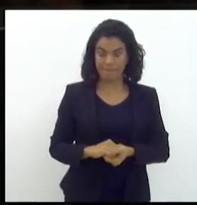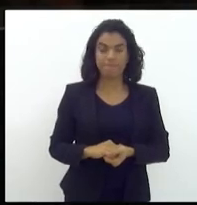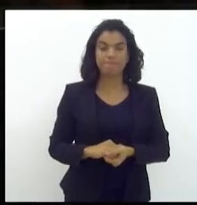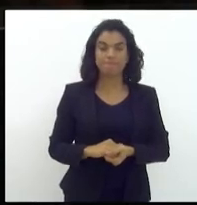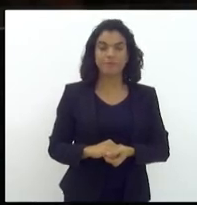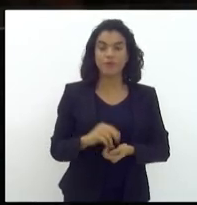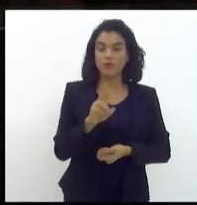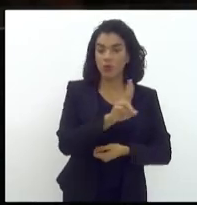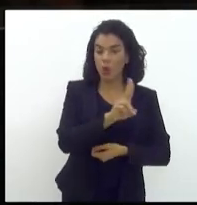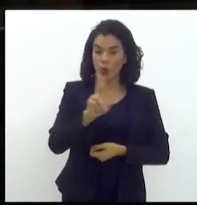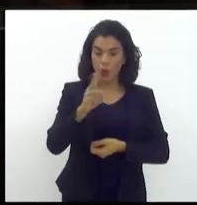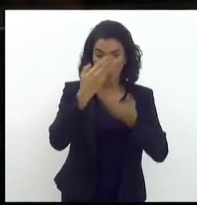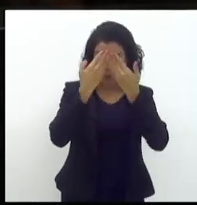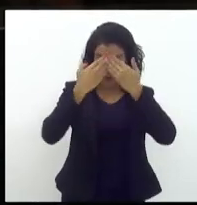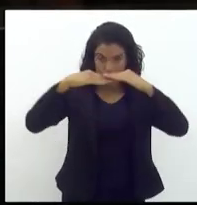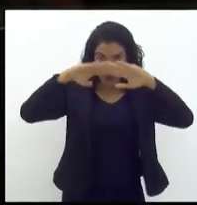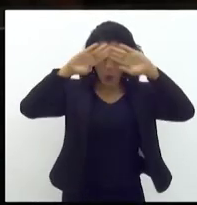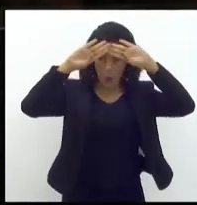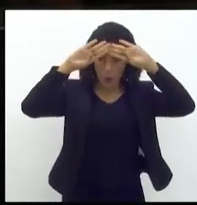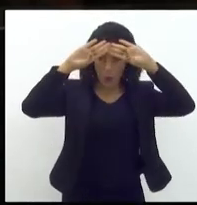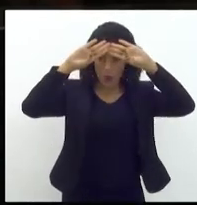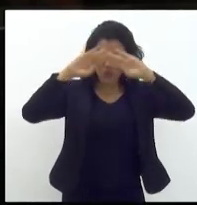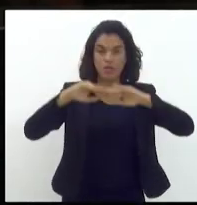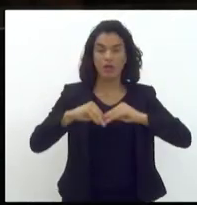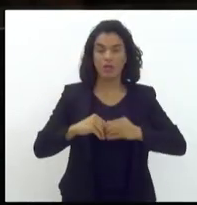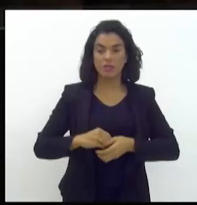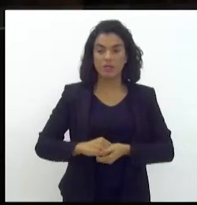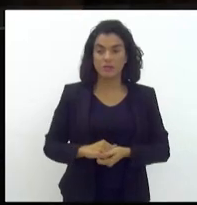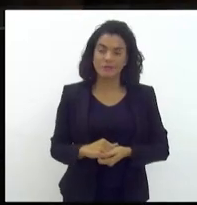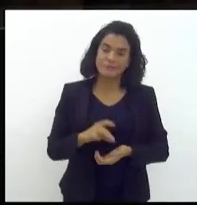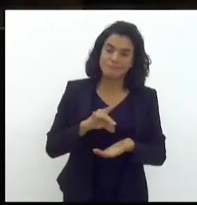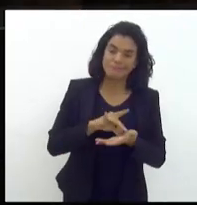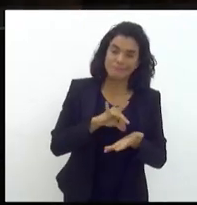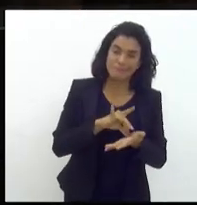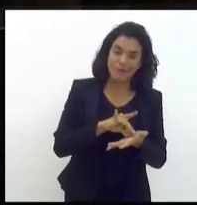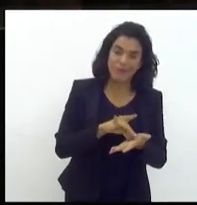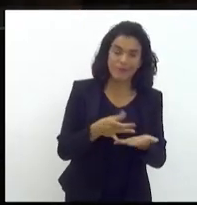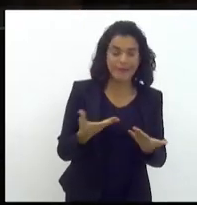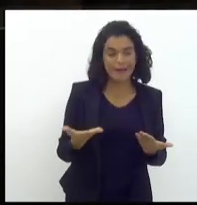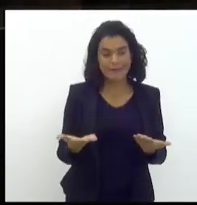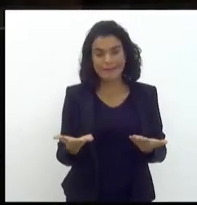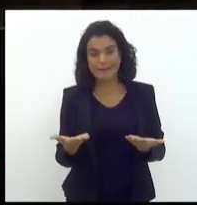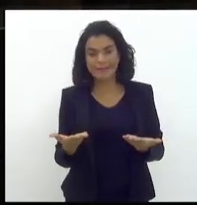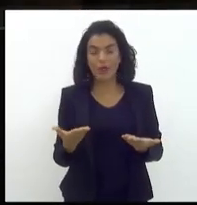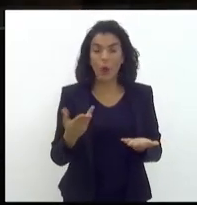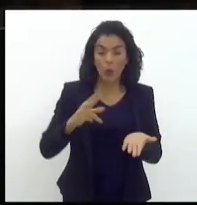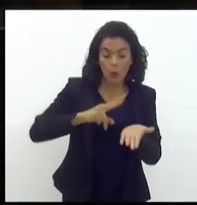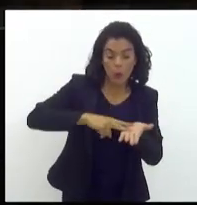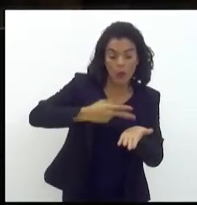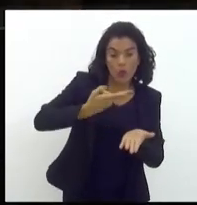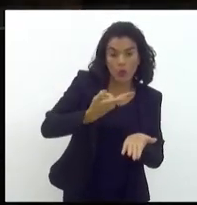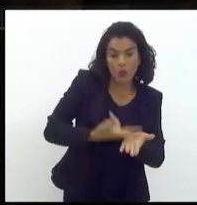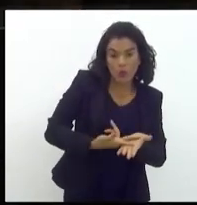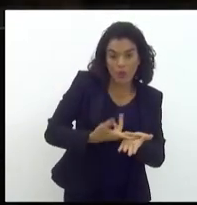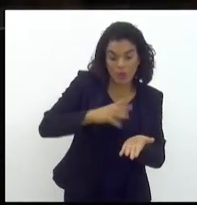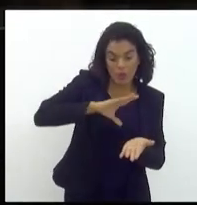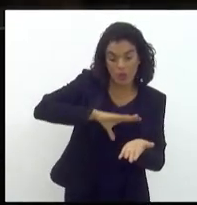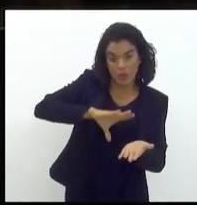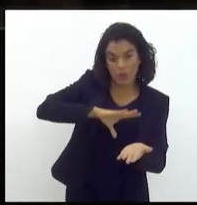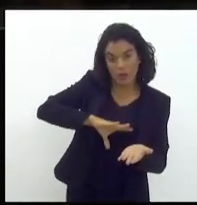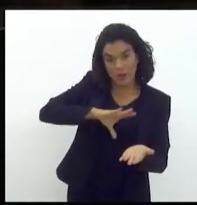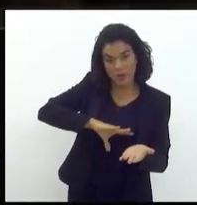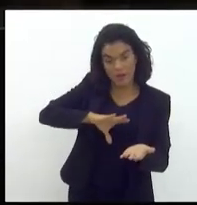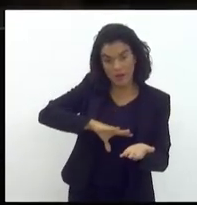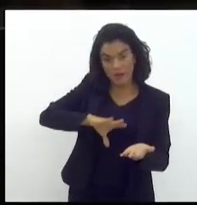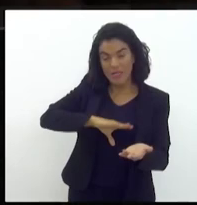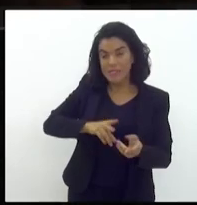é o nome dos orixás na verdade quando traduzidos para o Português